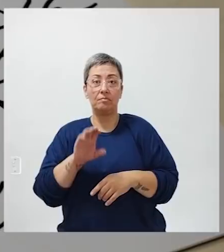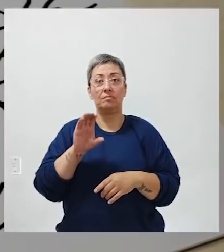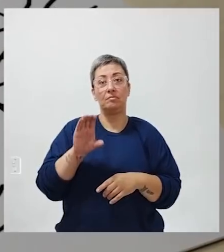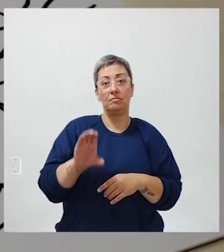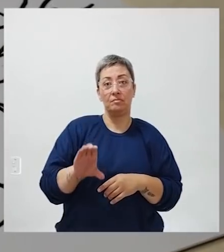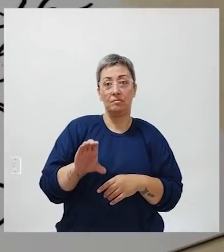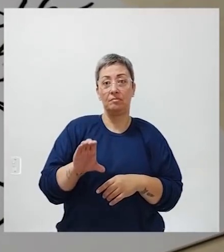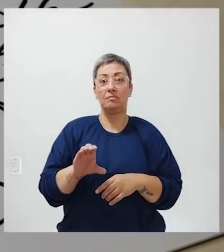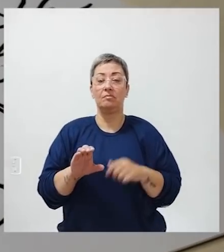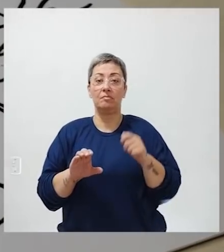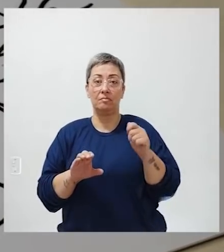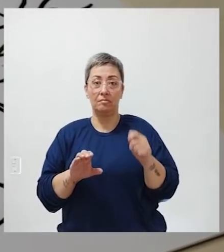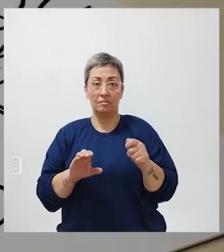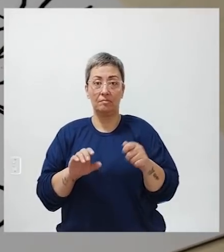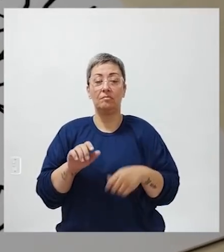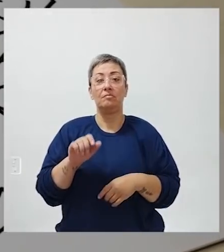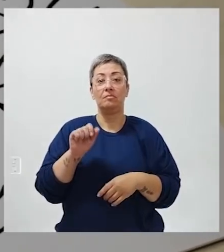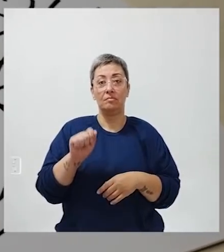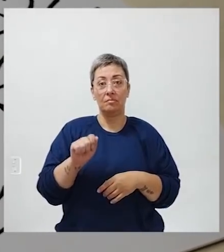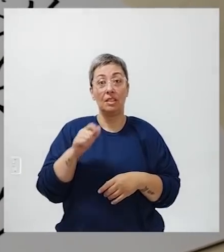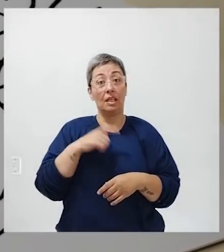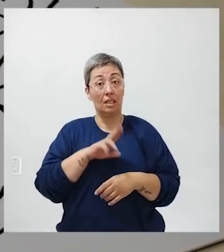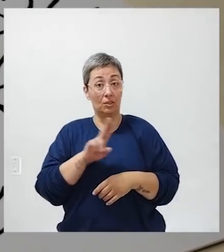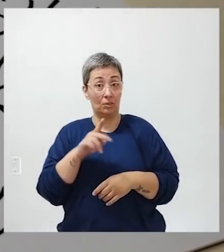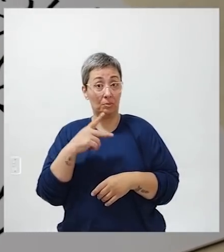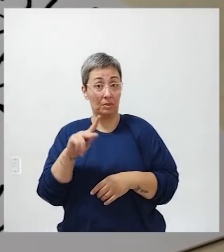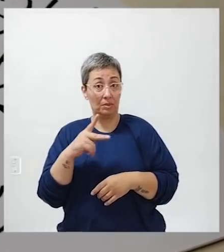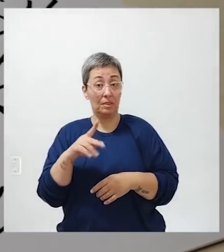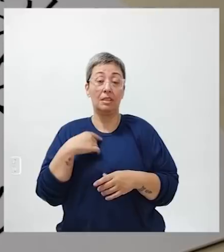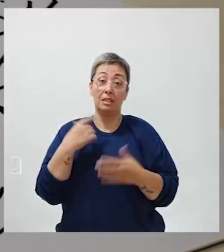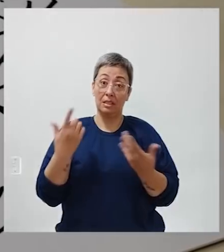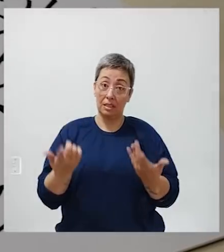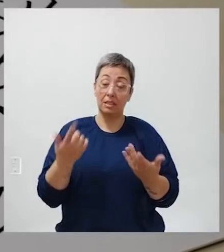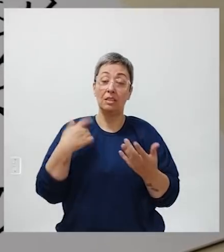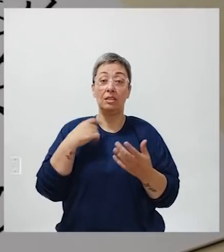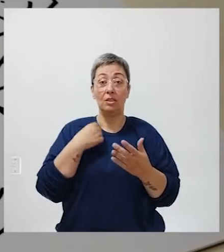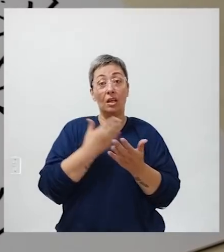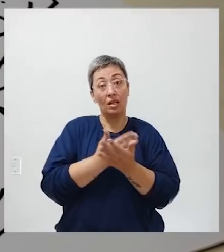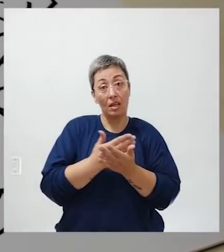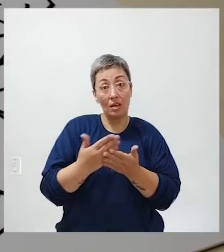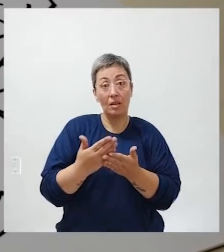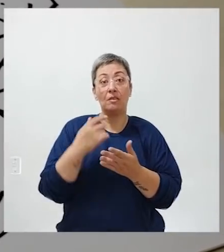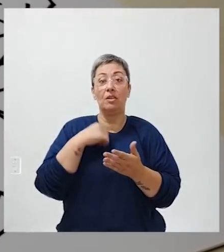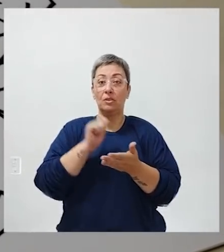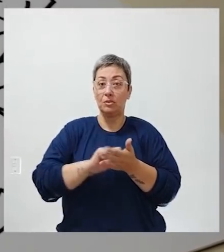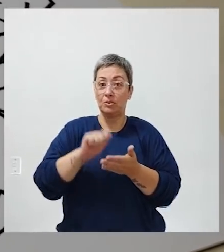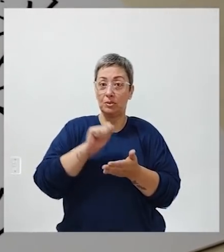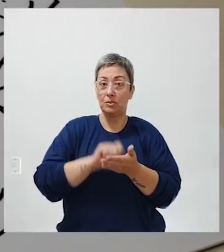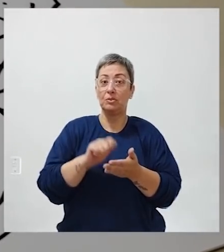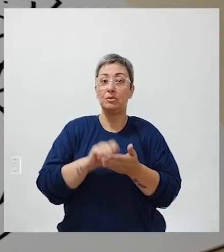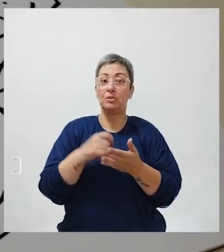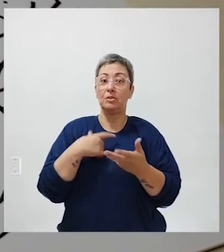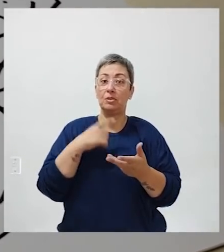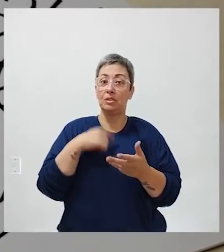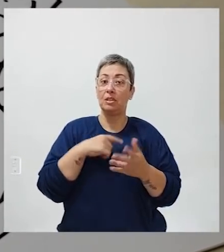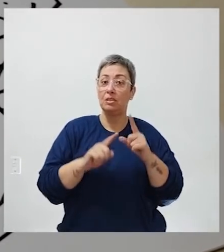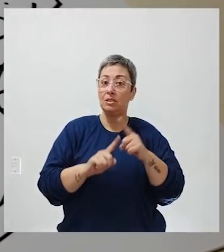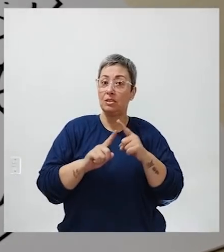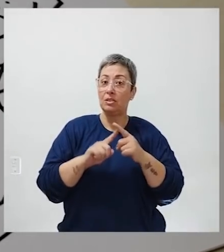C, letras A. A do nome dele. E é assim mesmo que eles começam a escrever. E esse tipo de